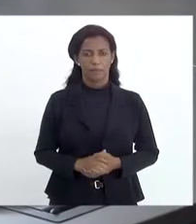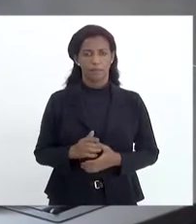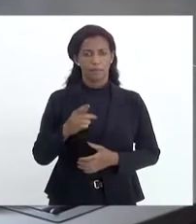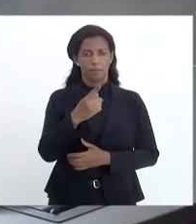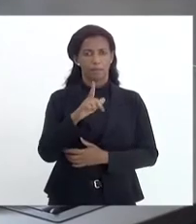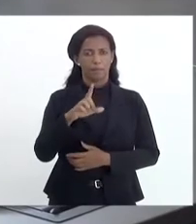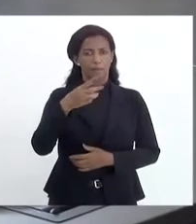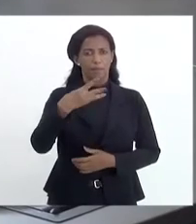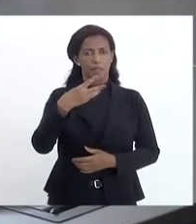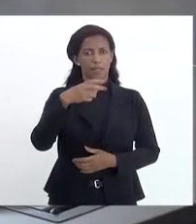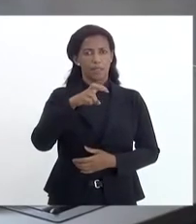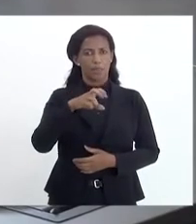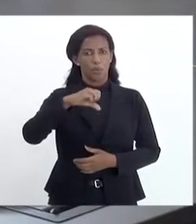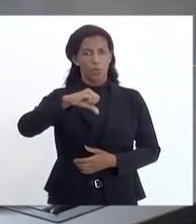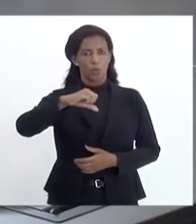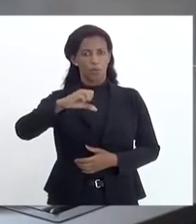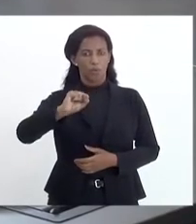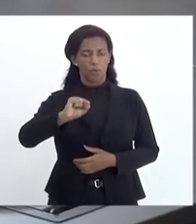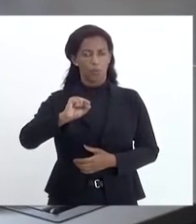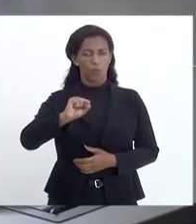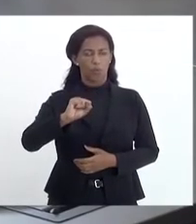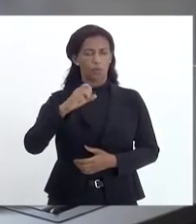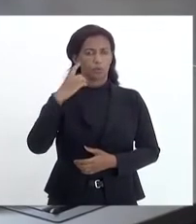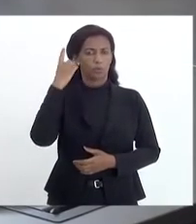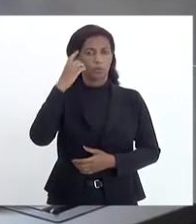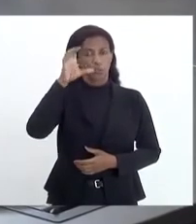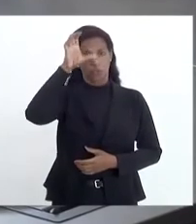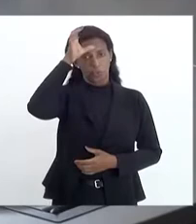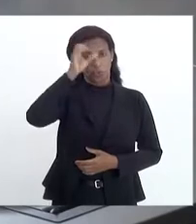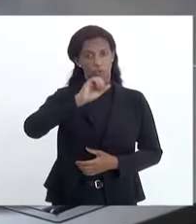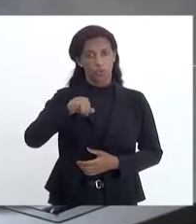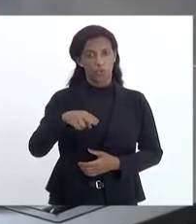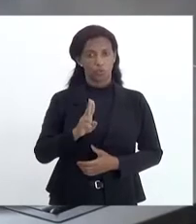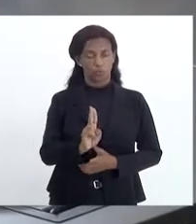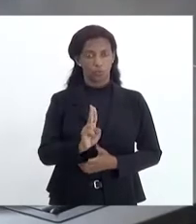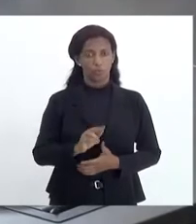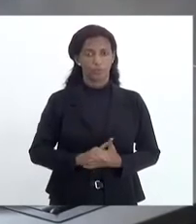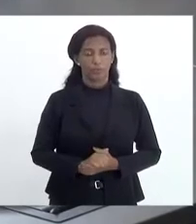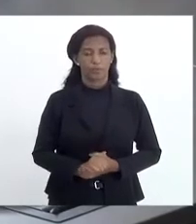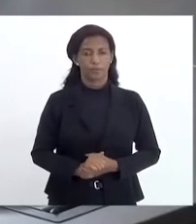de lei 3598/2021, de autoria da deputada Tia Ju,